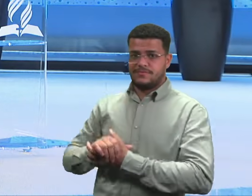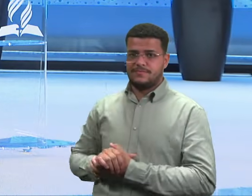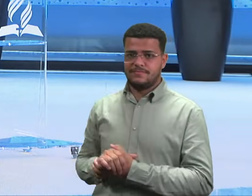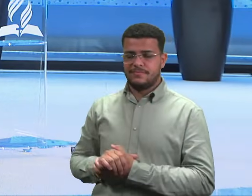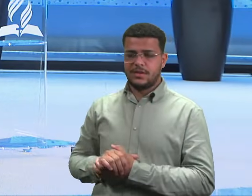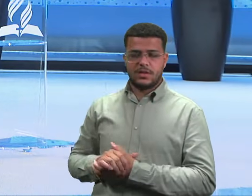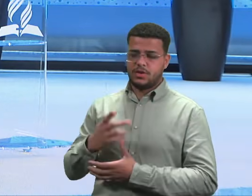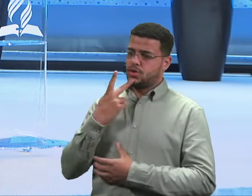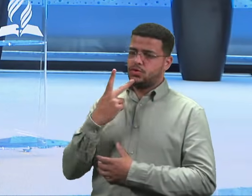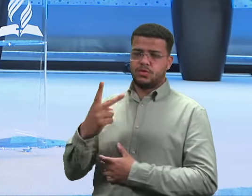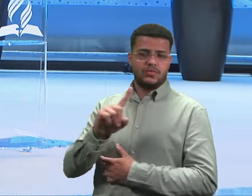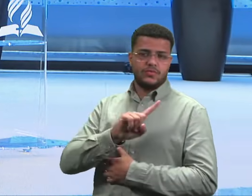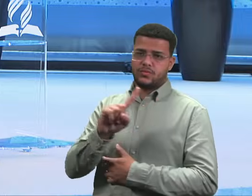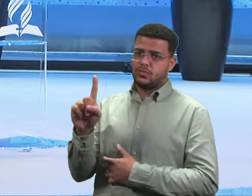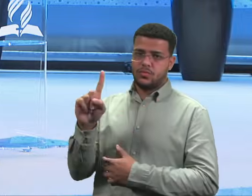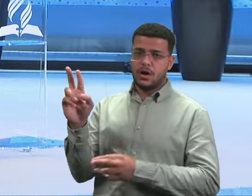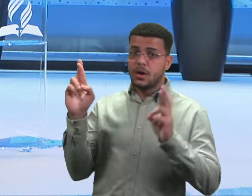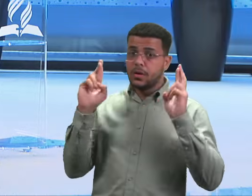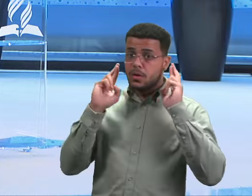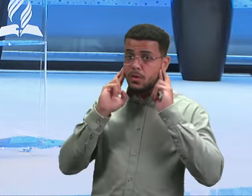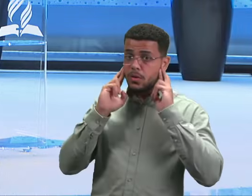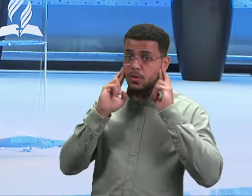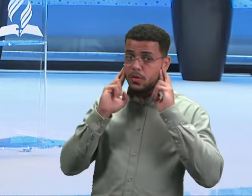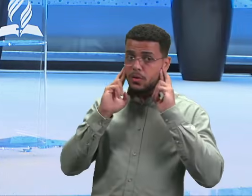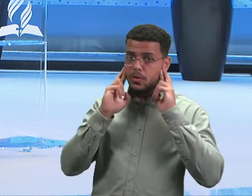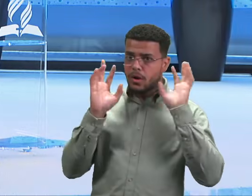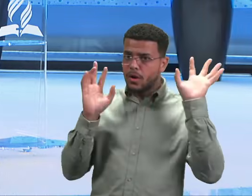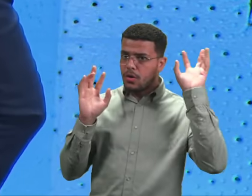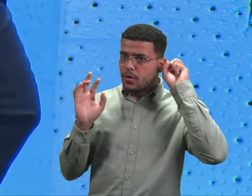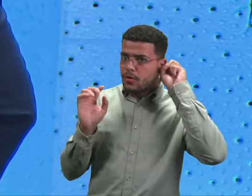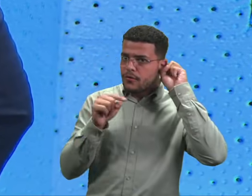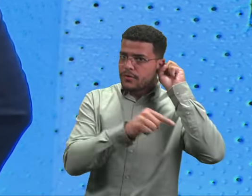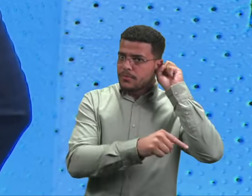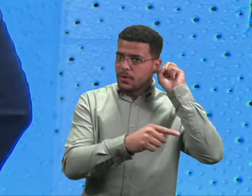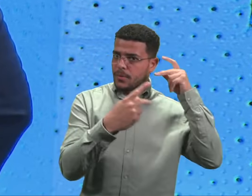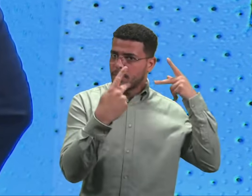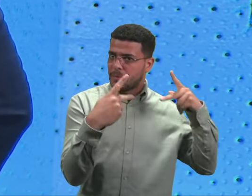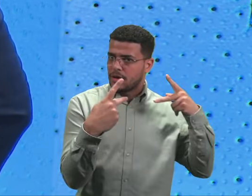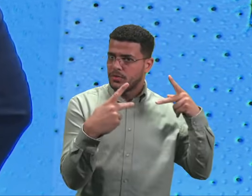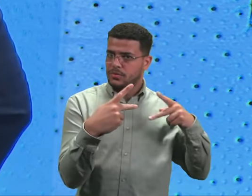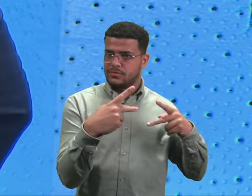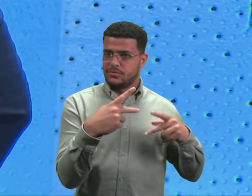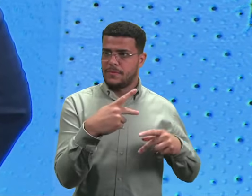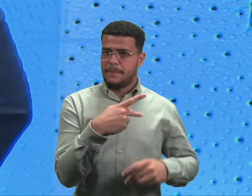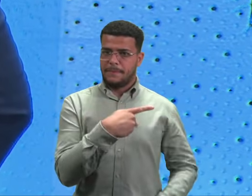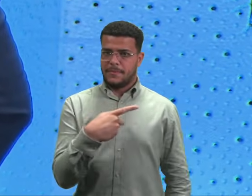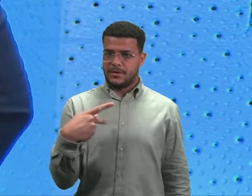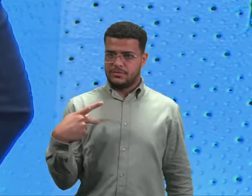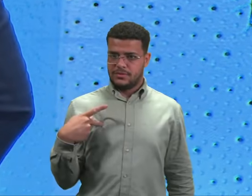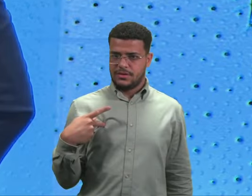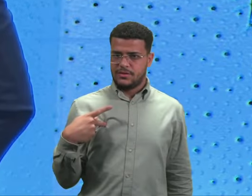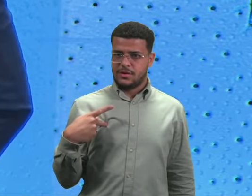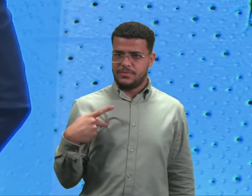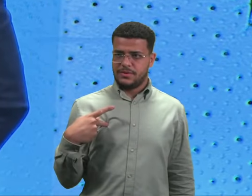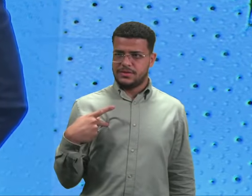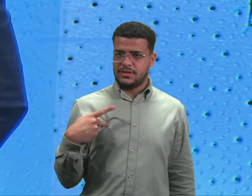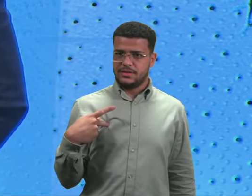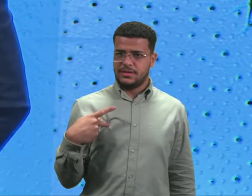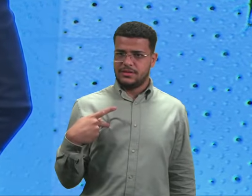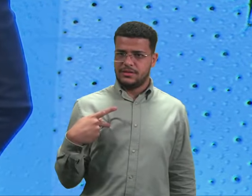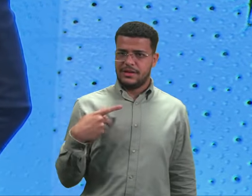não estou dizendo ouvir o sermão do pastor André Flores. Não. É o sermão de